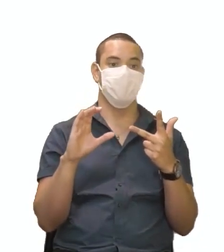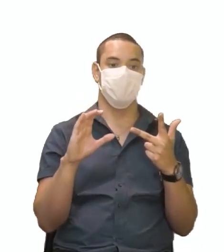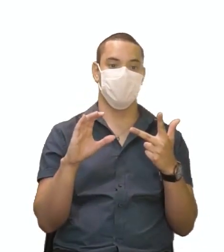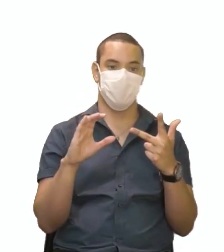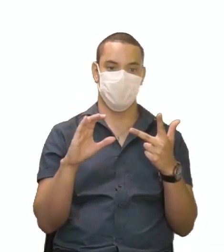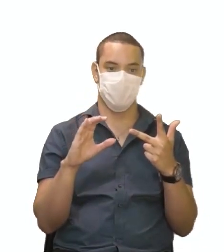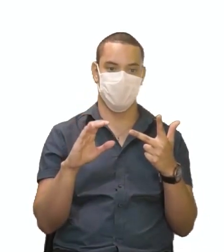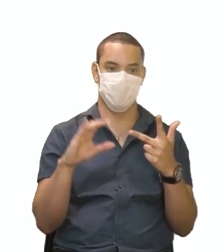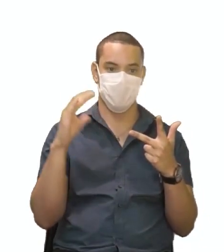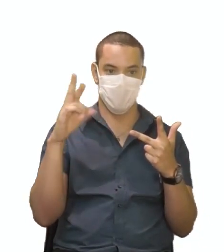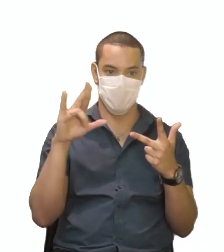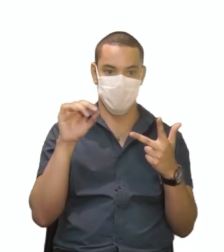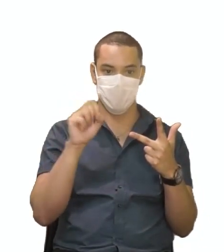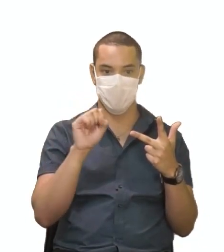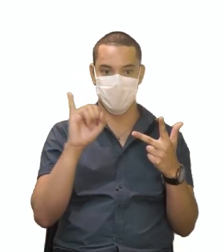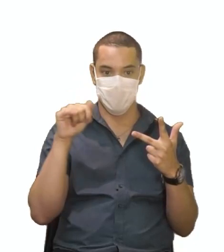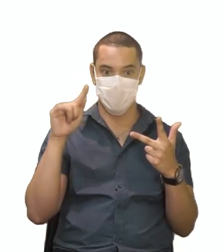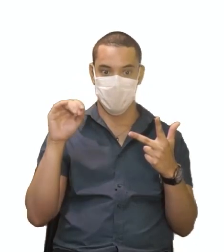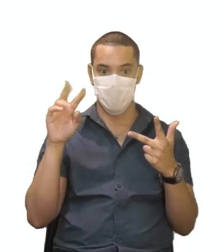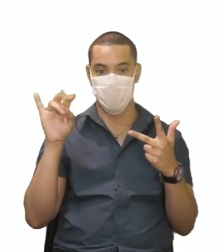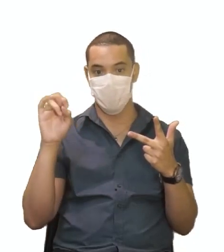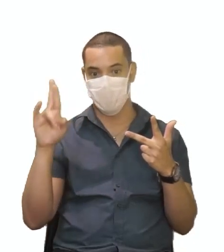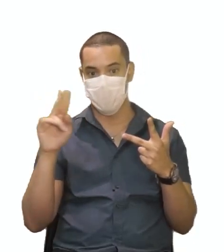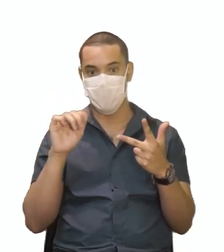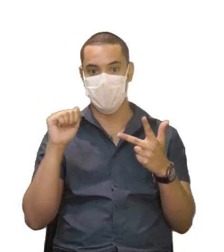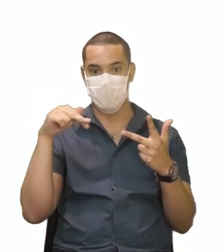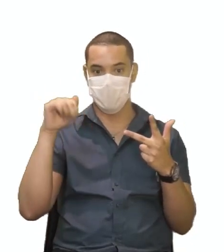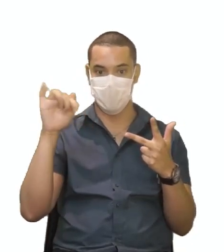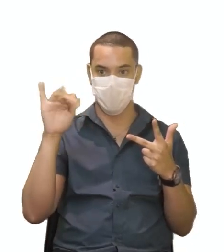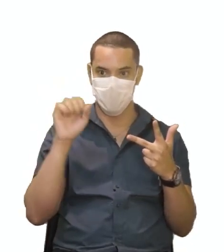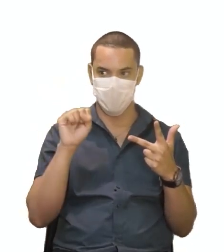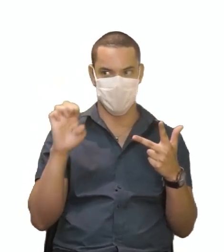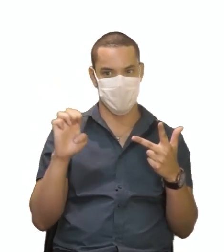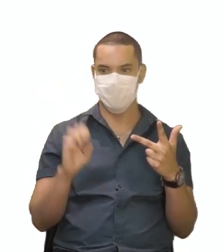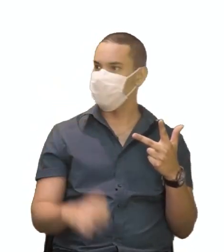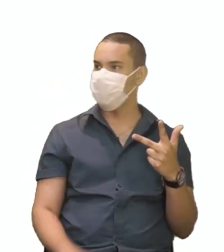C, crossing over e anáfase.